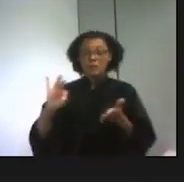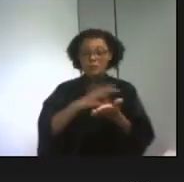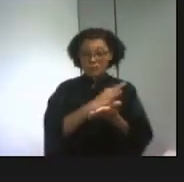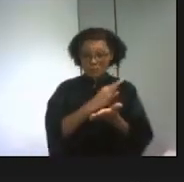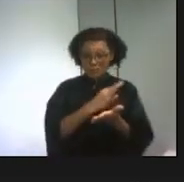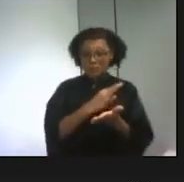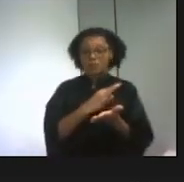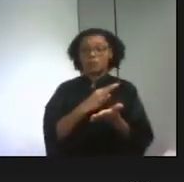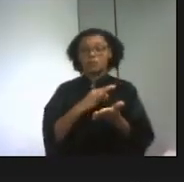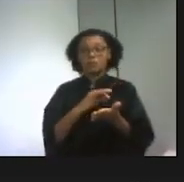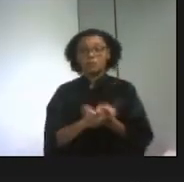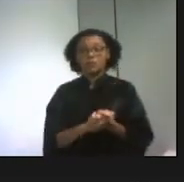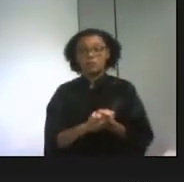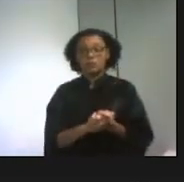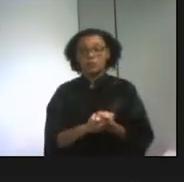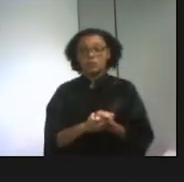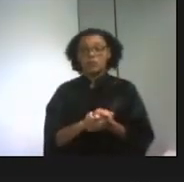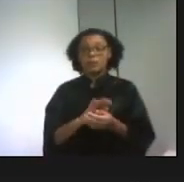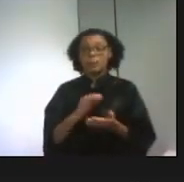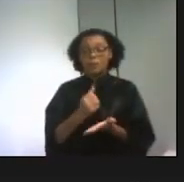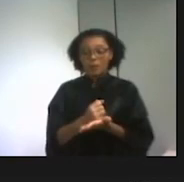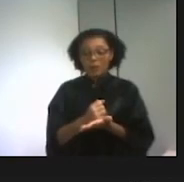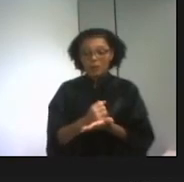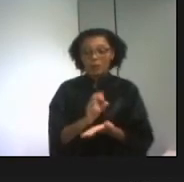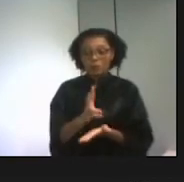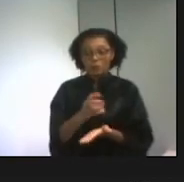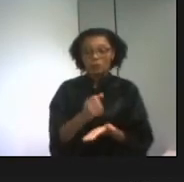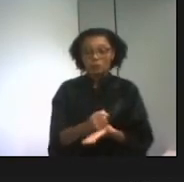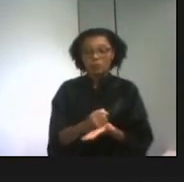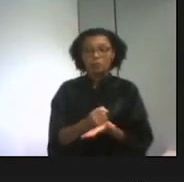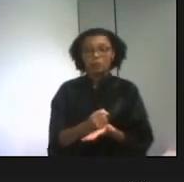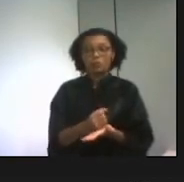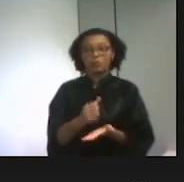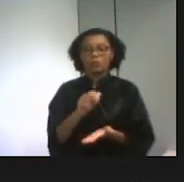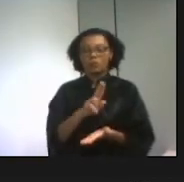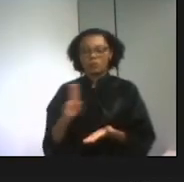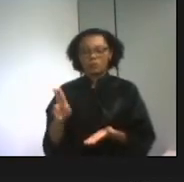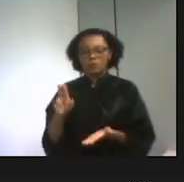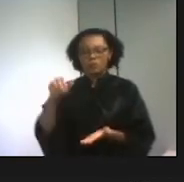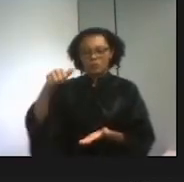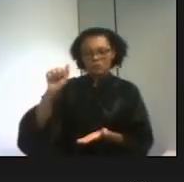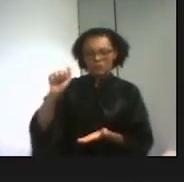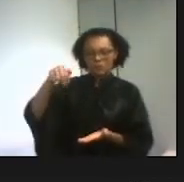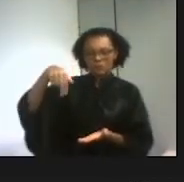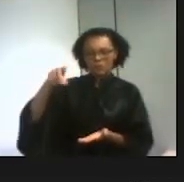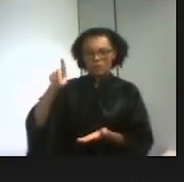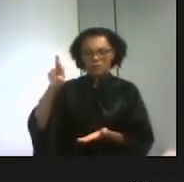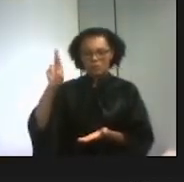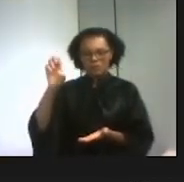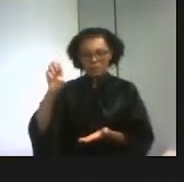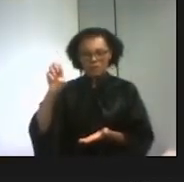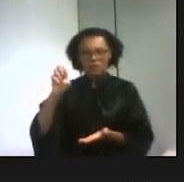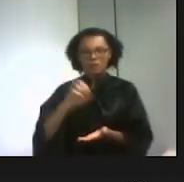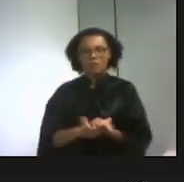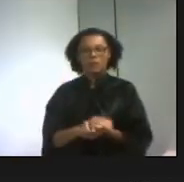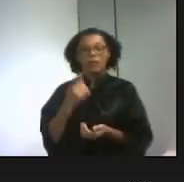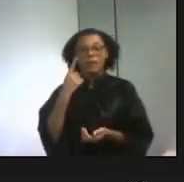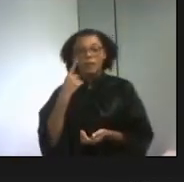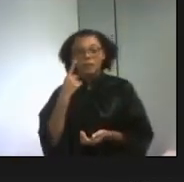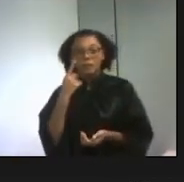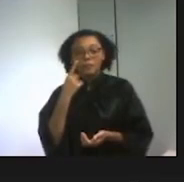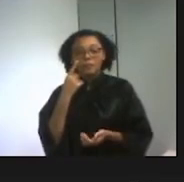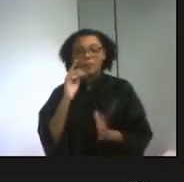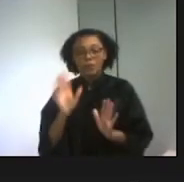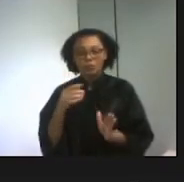carta de ordem para a realização de interrogatórios, desde que se comprove a necessidade. Para o ministro, não há problema